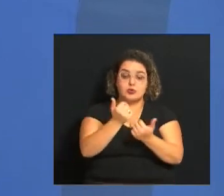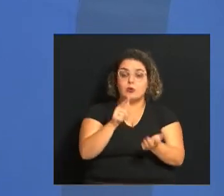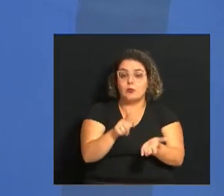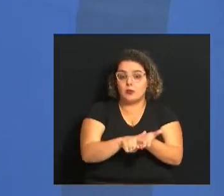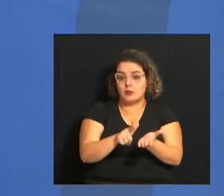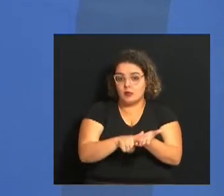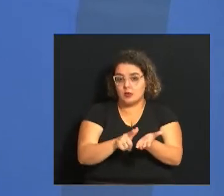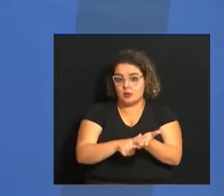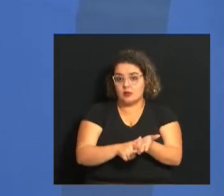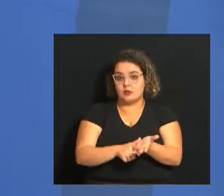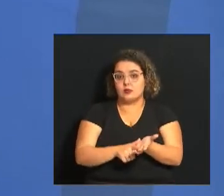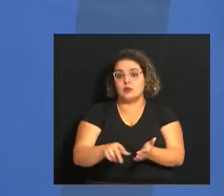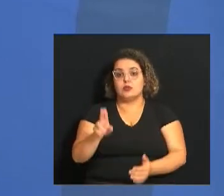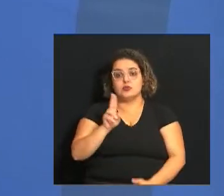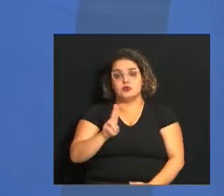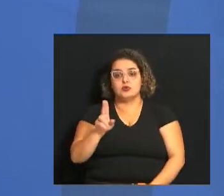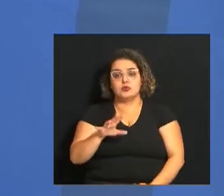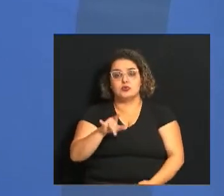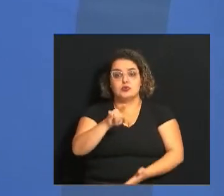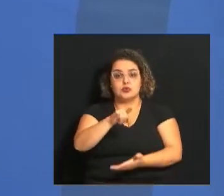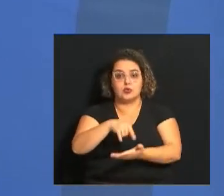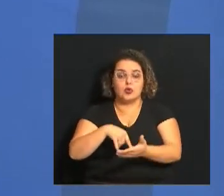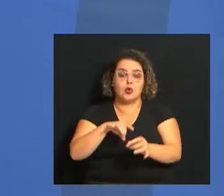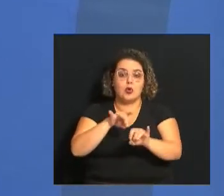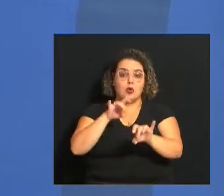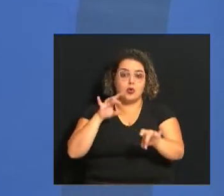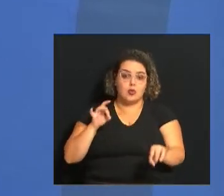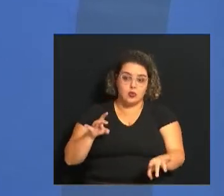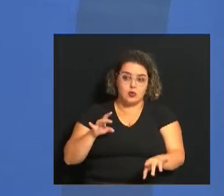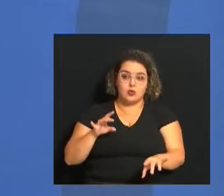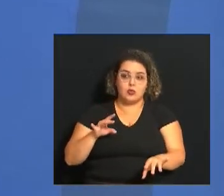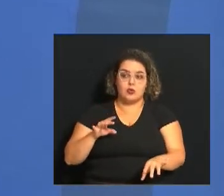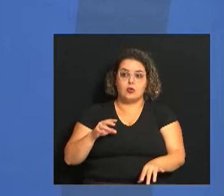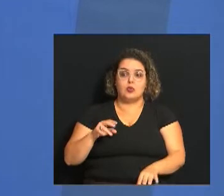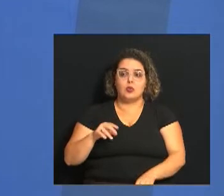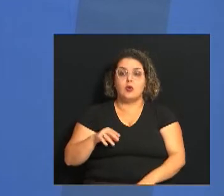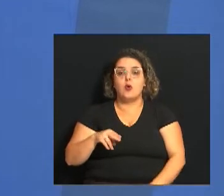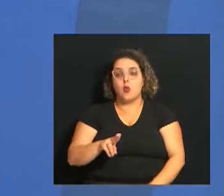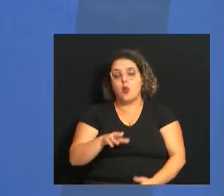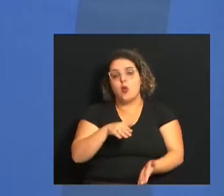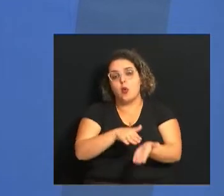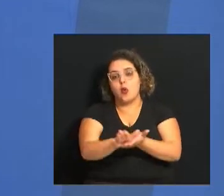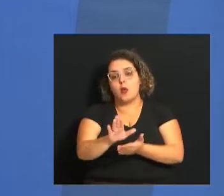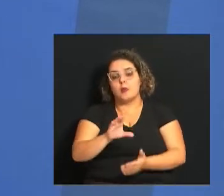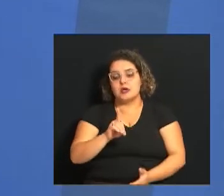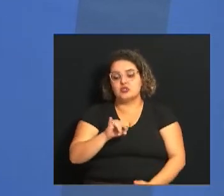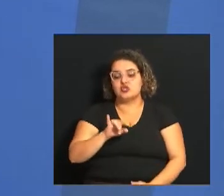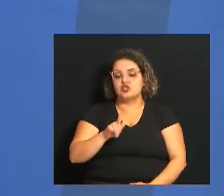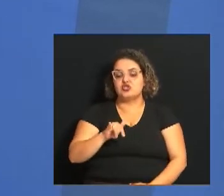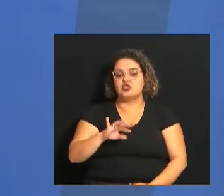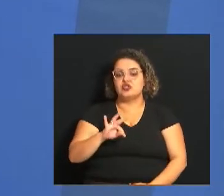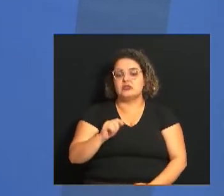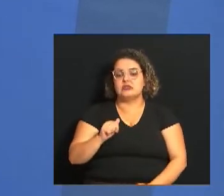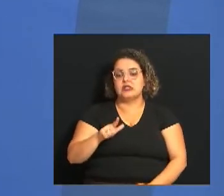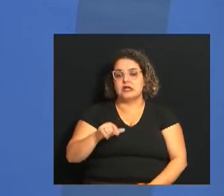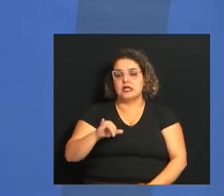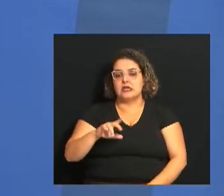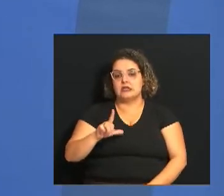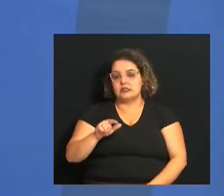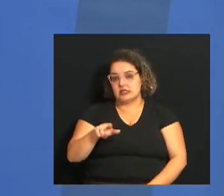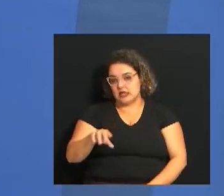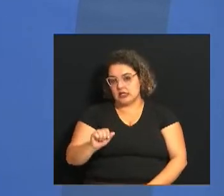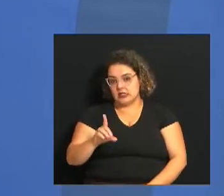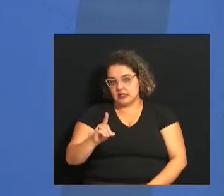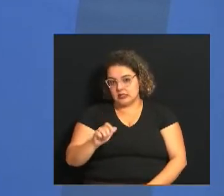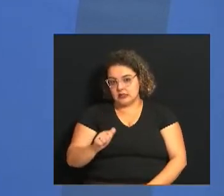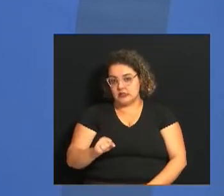por meio de uso de formulários eletrônicos ou cópias digitalizadas. O autor falou das metas para que